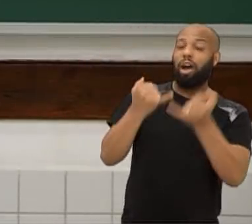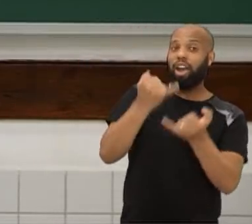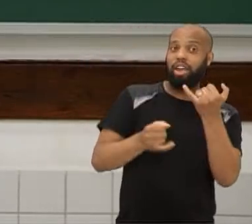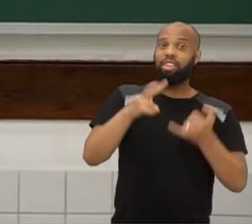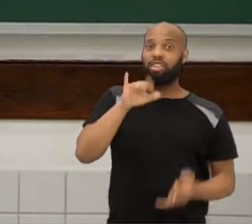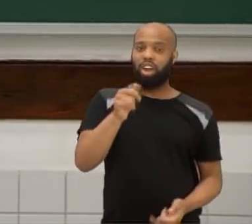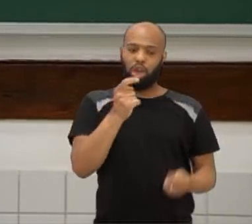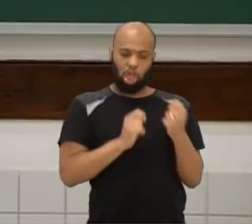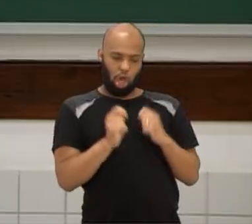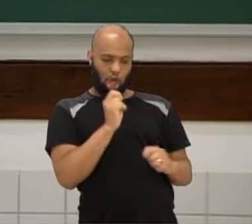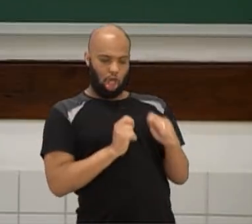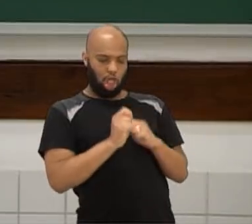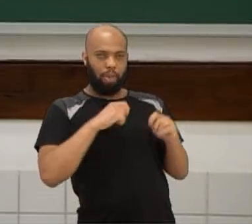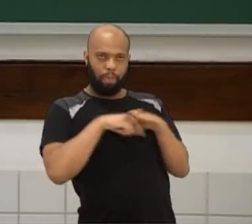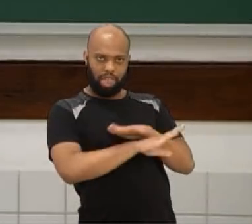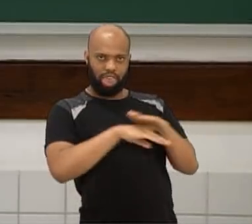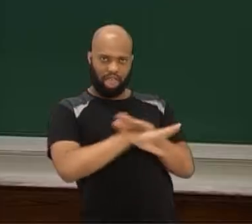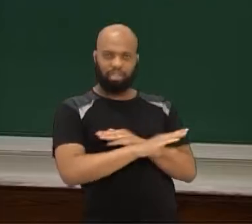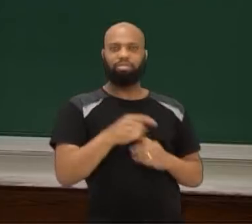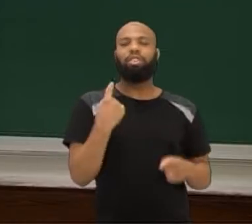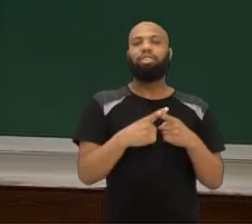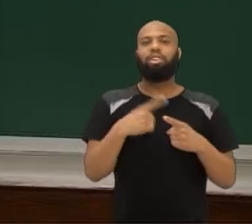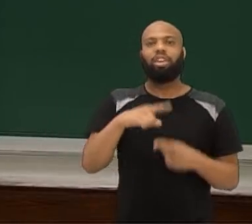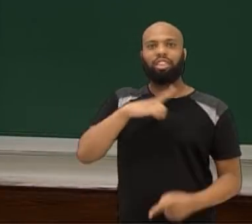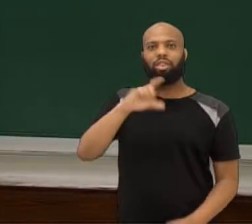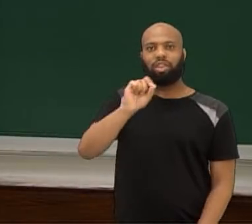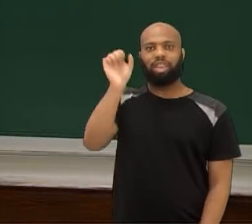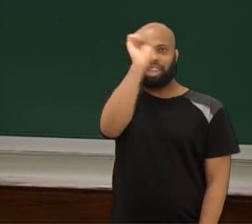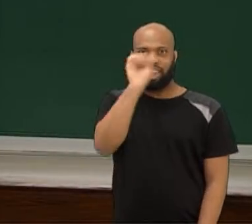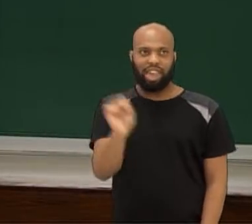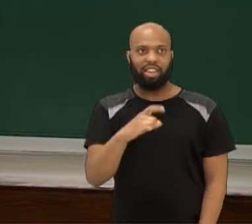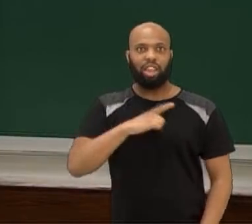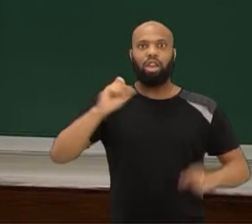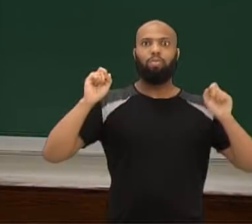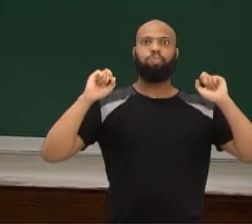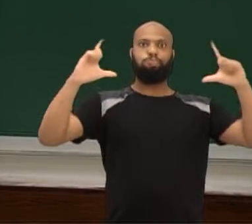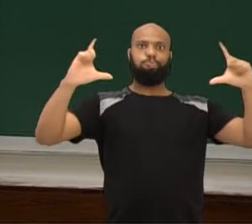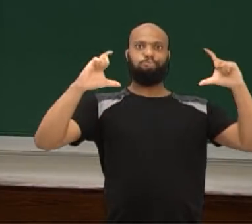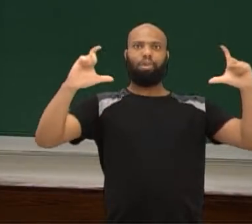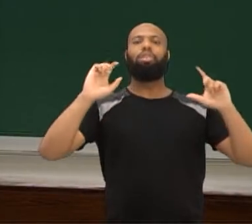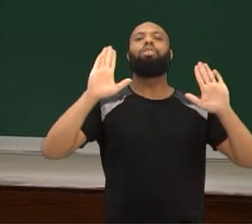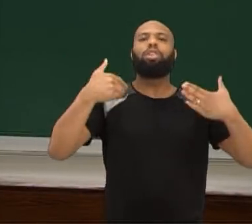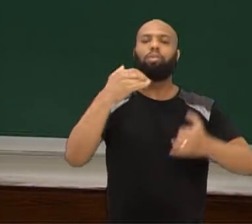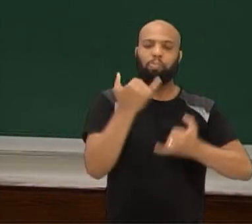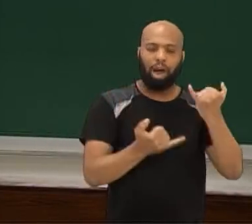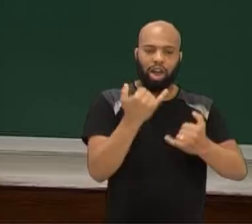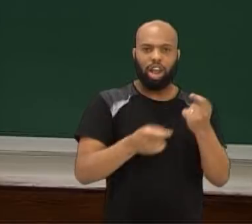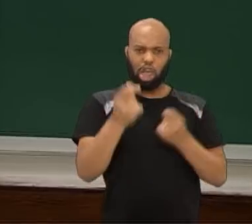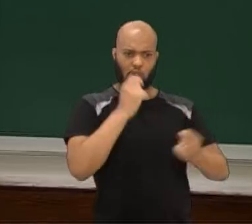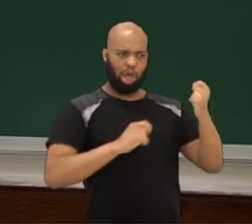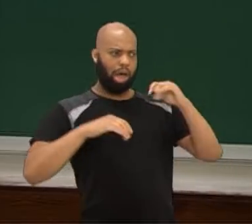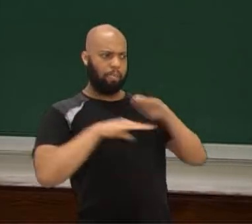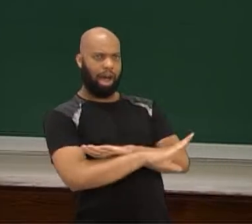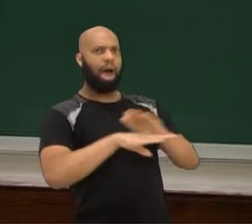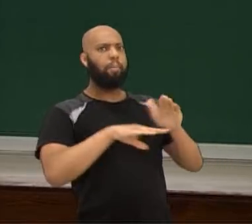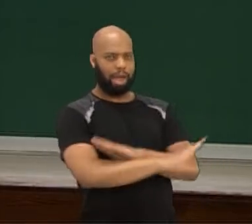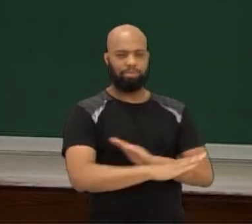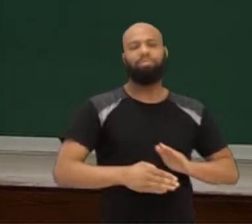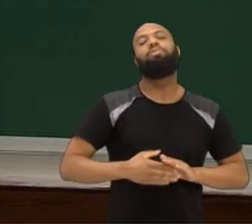vou economizar. Por quê? Porque esse cifrão está bem maior. Então, parece que é uma economia bem